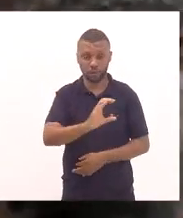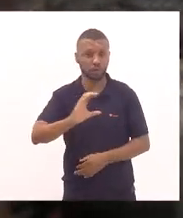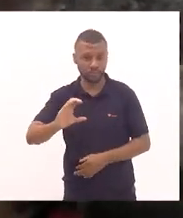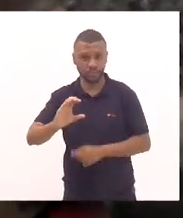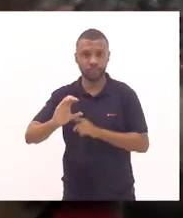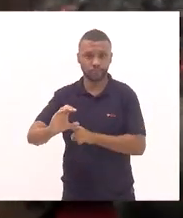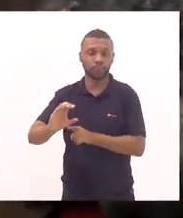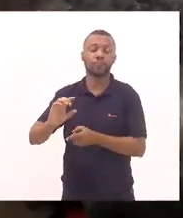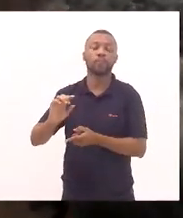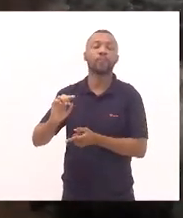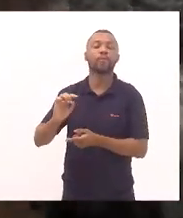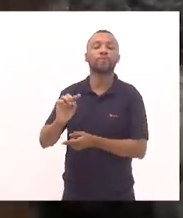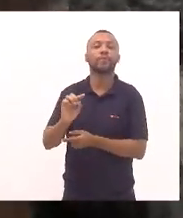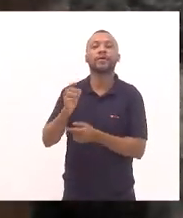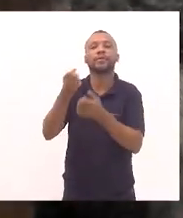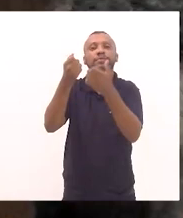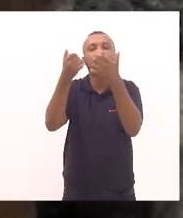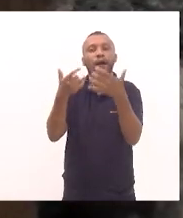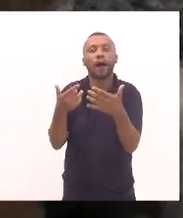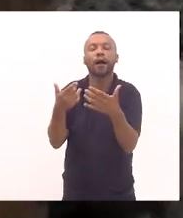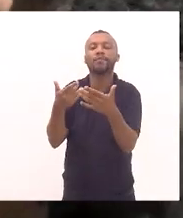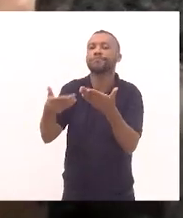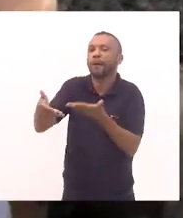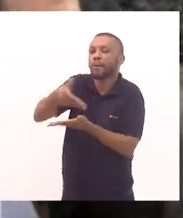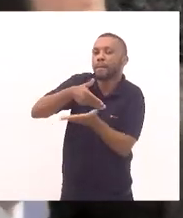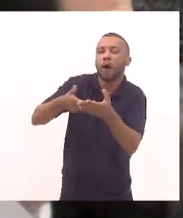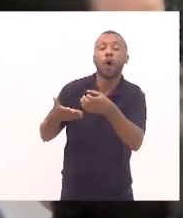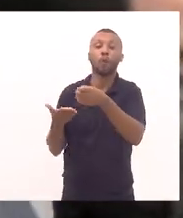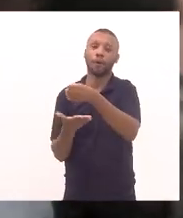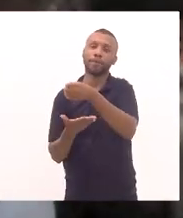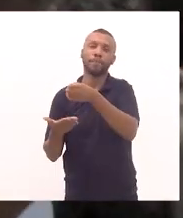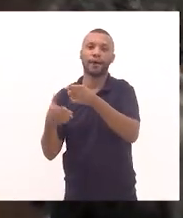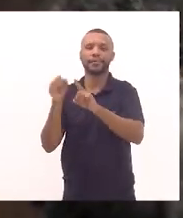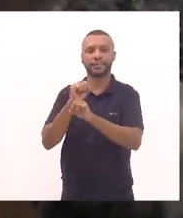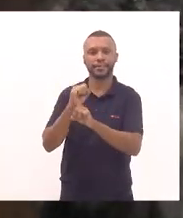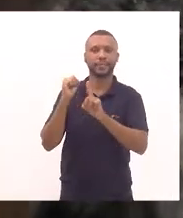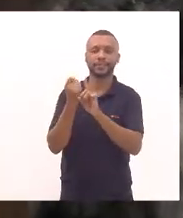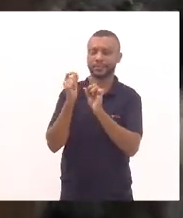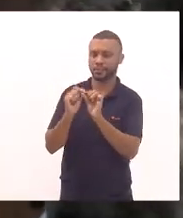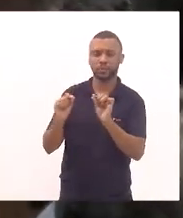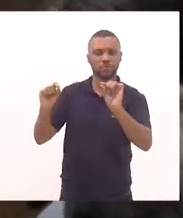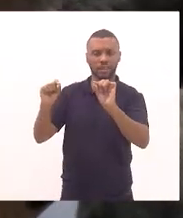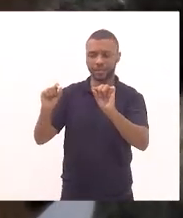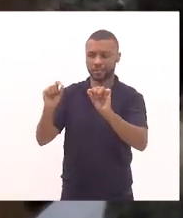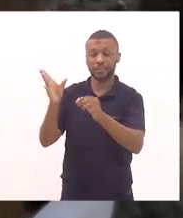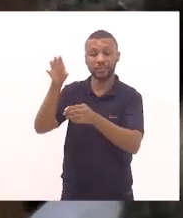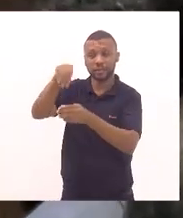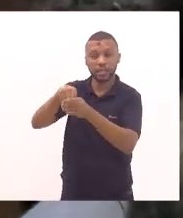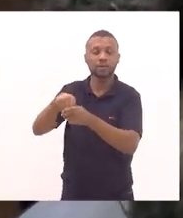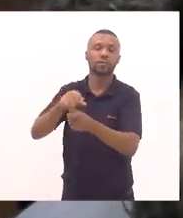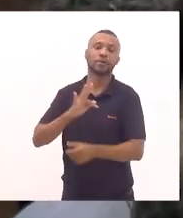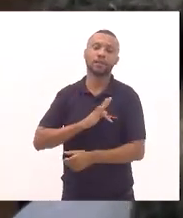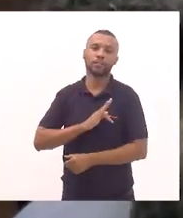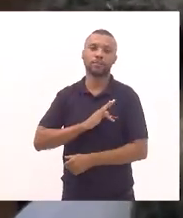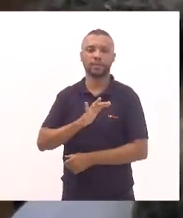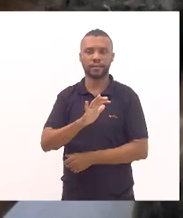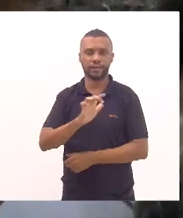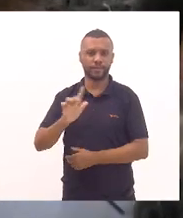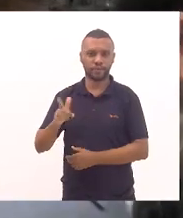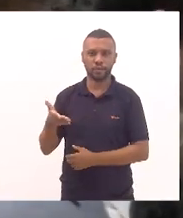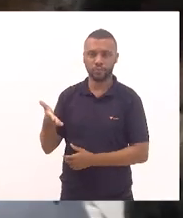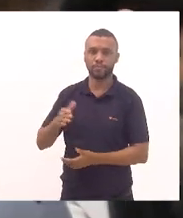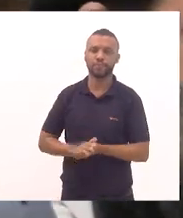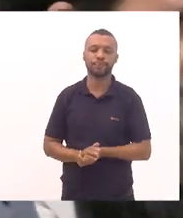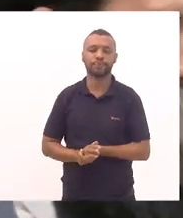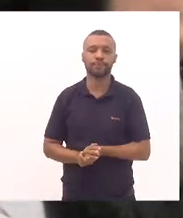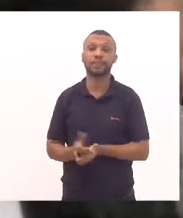Castro em falar com as bases sociais que compõem a Polícia Civil. Então, e não só isso, mas também o